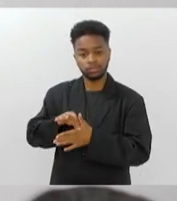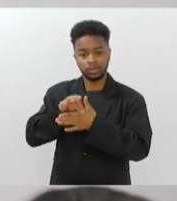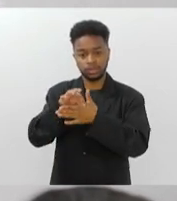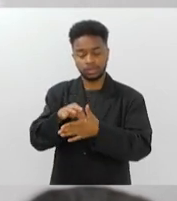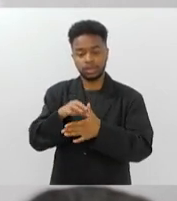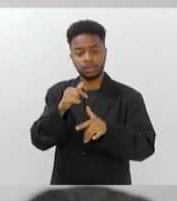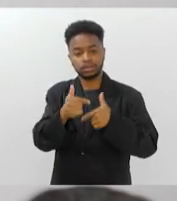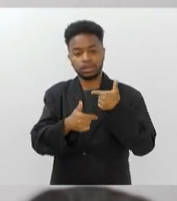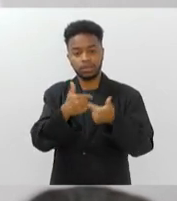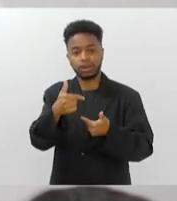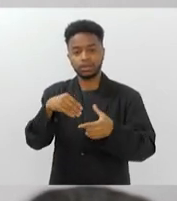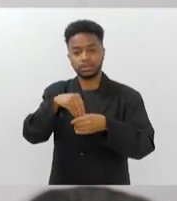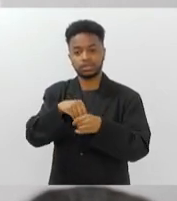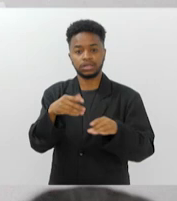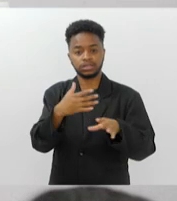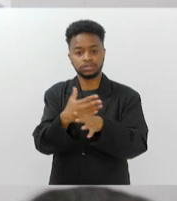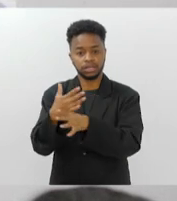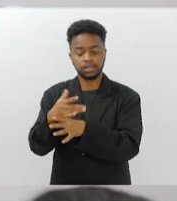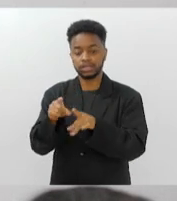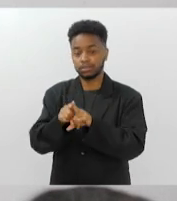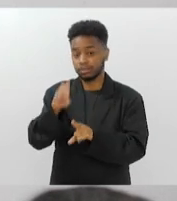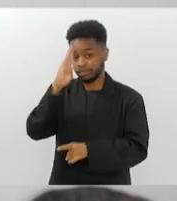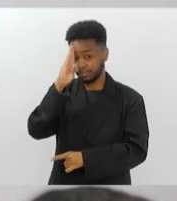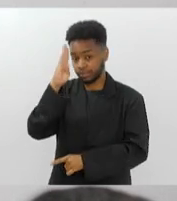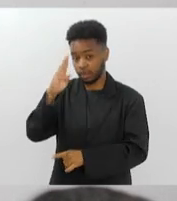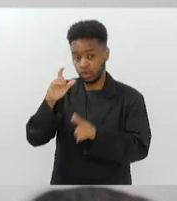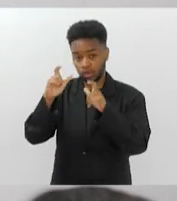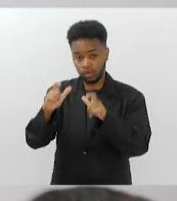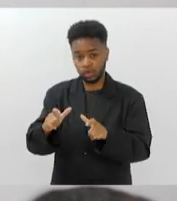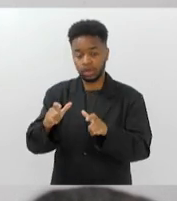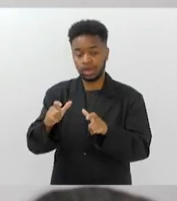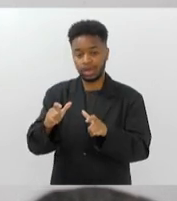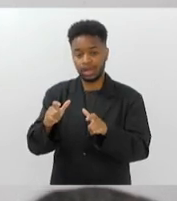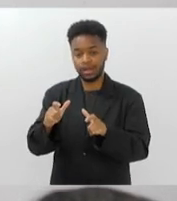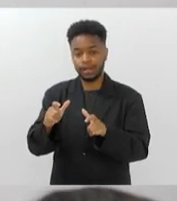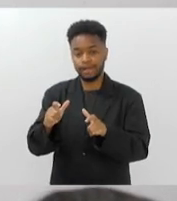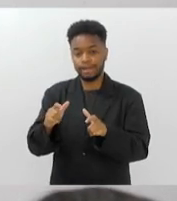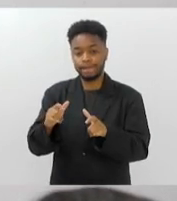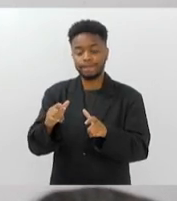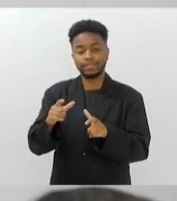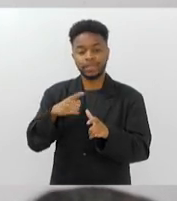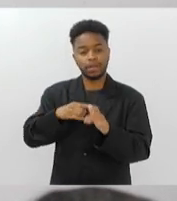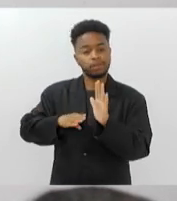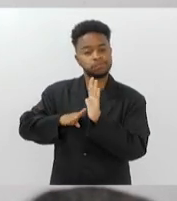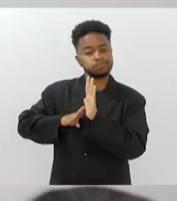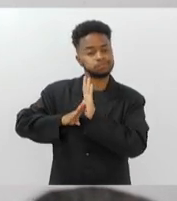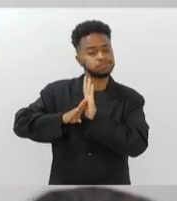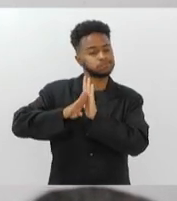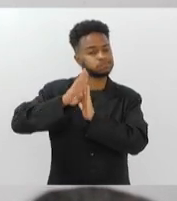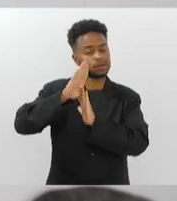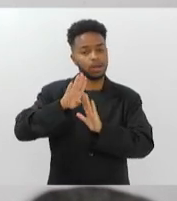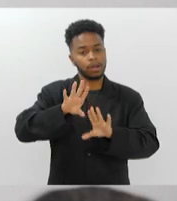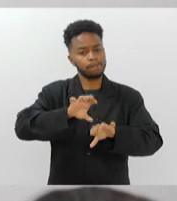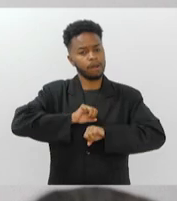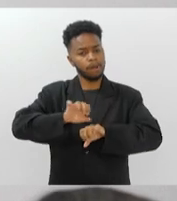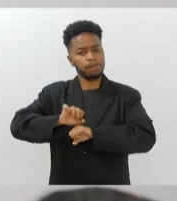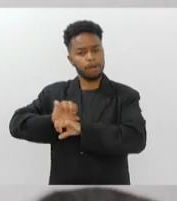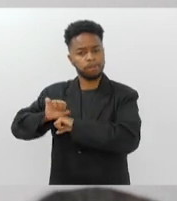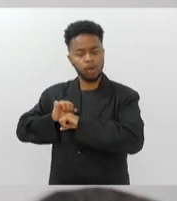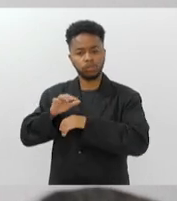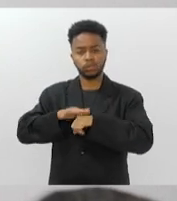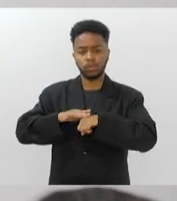nos municípios ainda mais os municípios prioritários com alto índice em tuberculose e